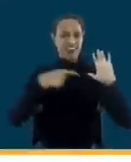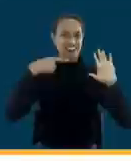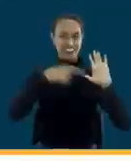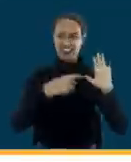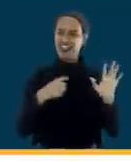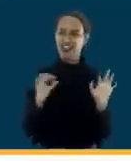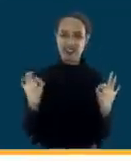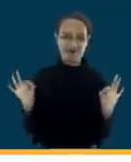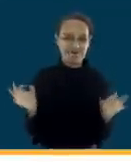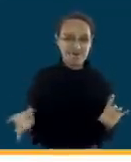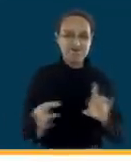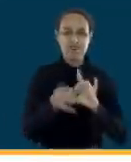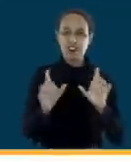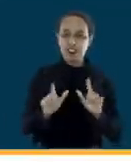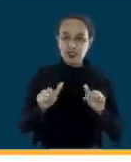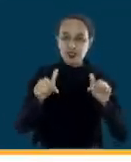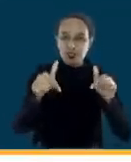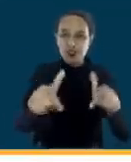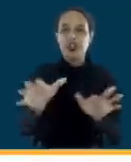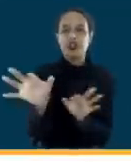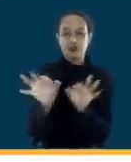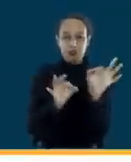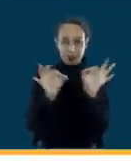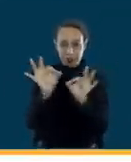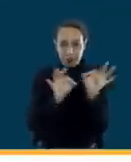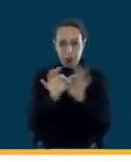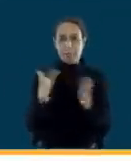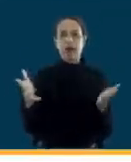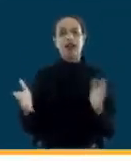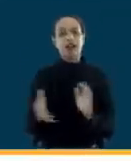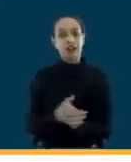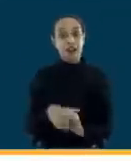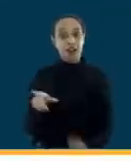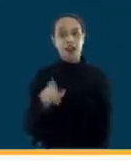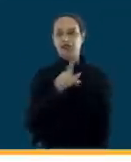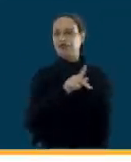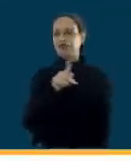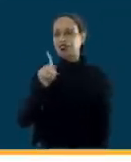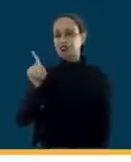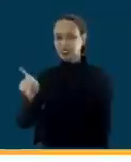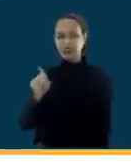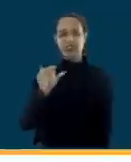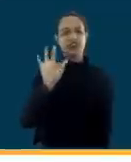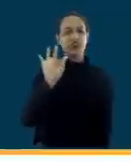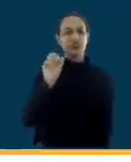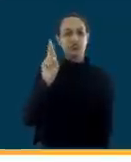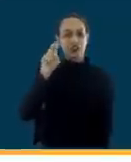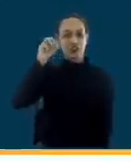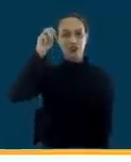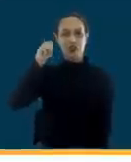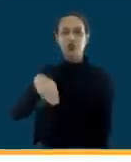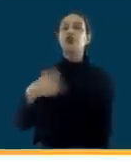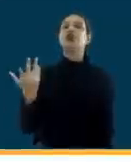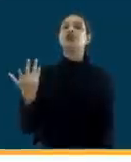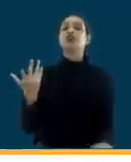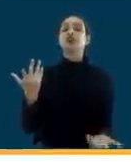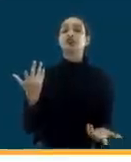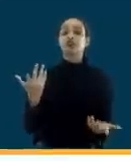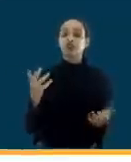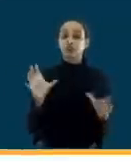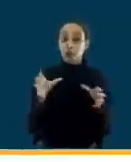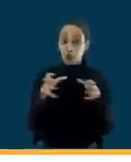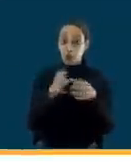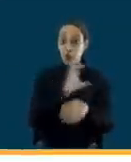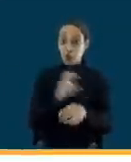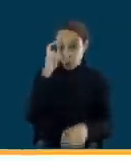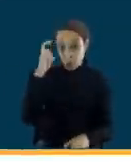secretária de Cultura do Estado do Pará e presidenta do Fórum dos Secretários e Dirigentes Estaduais de Cultura. E teremos o Célio Turino,